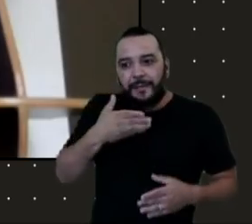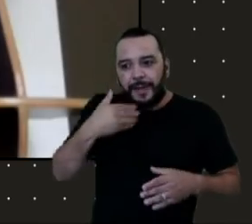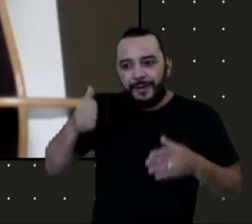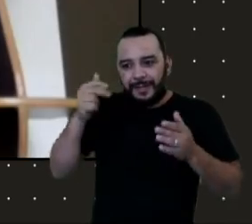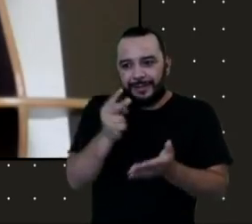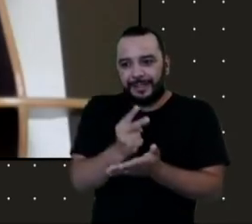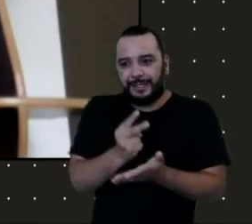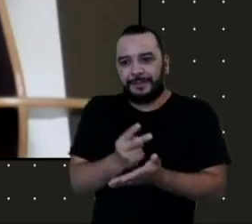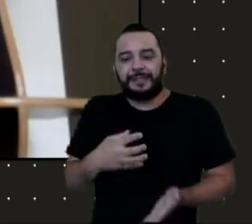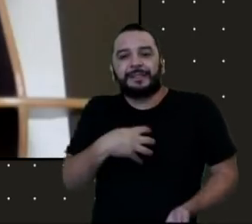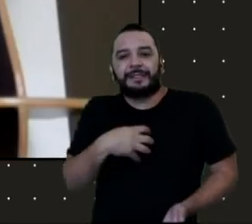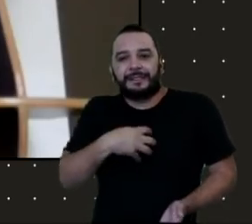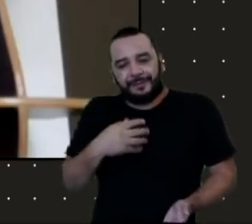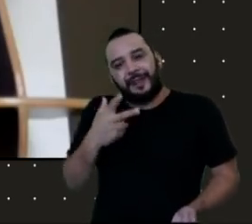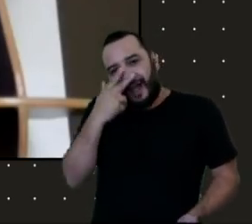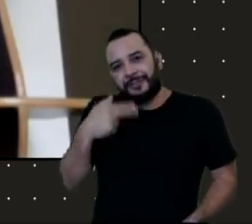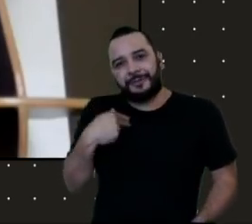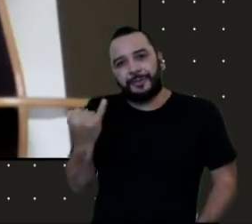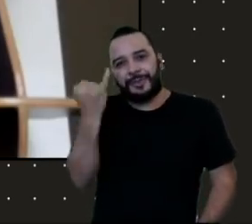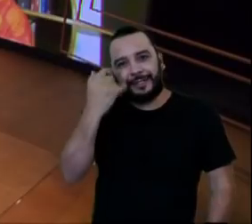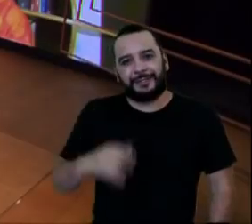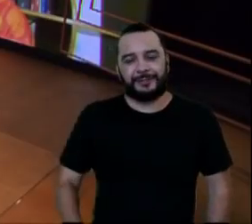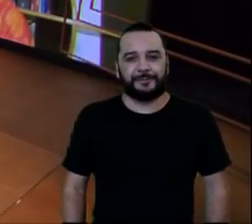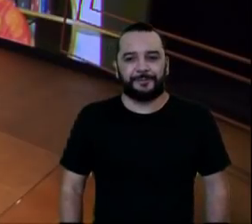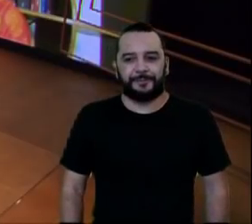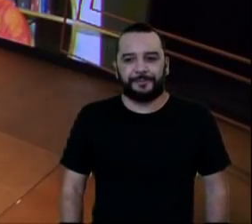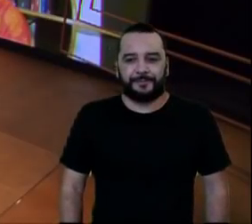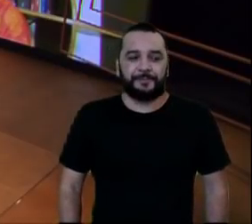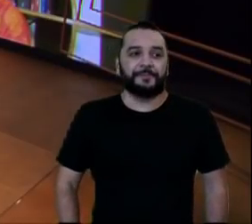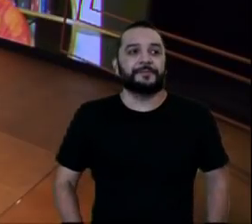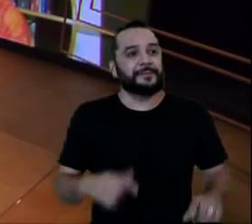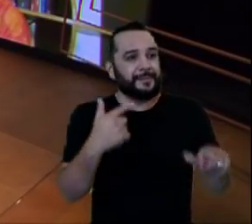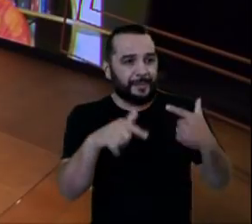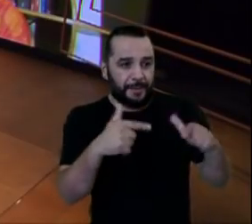né? Eu consigo resolver